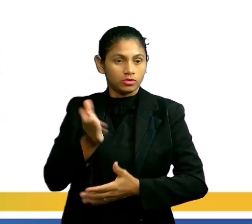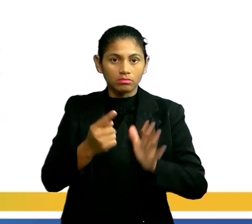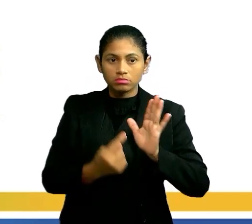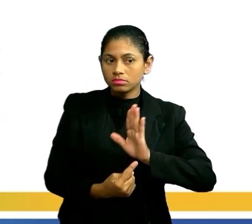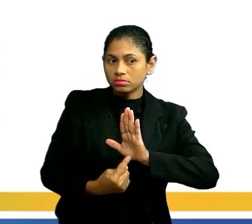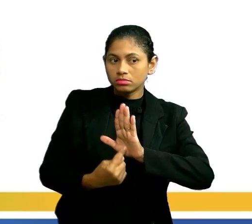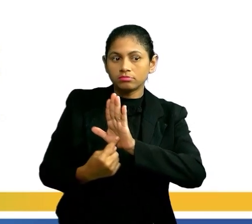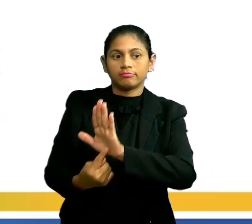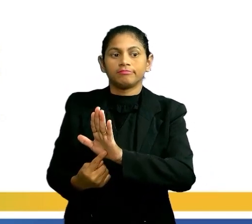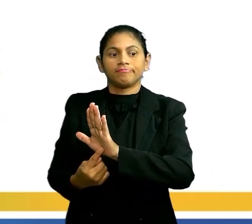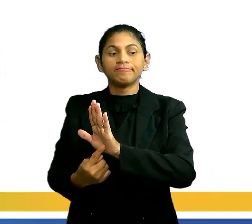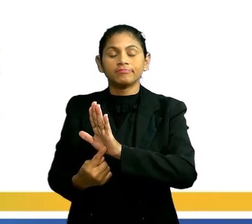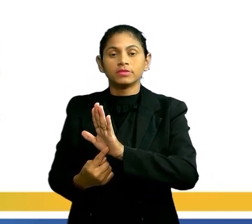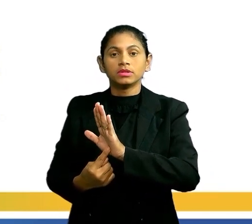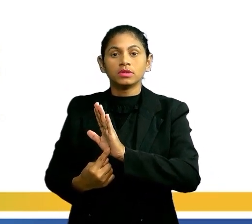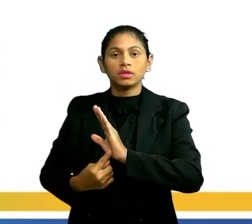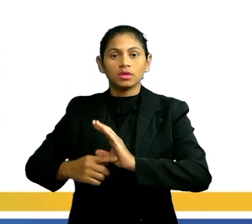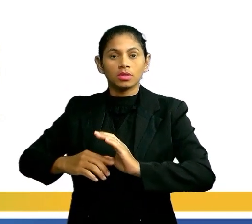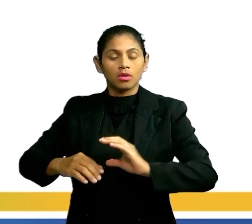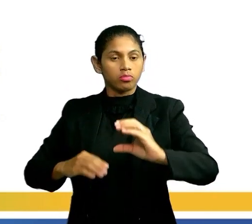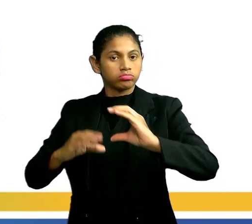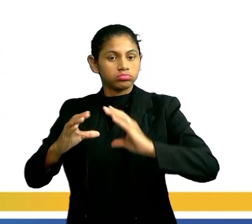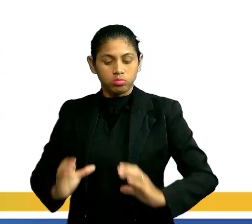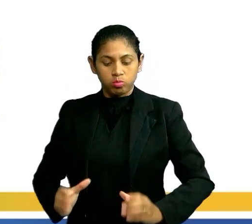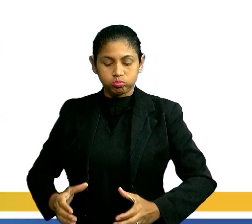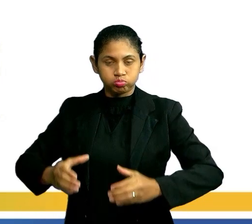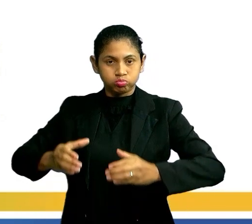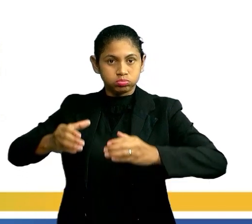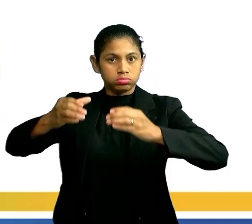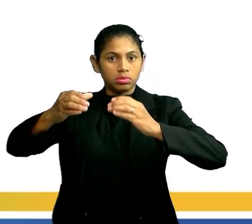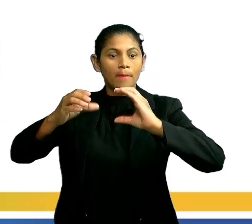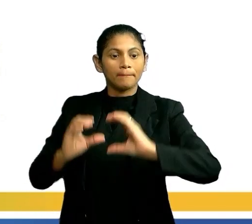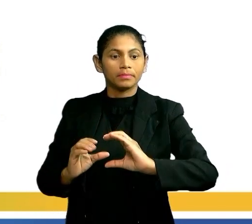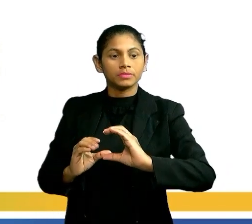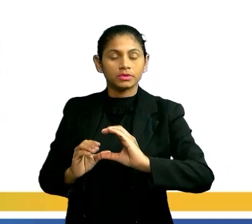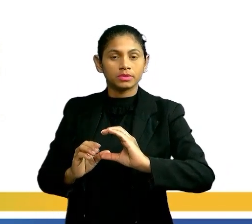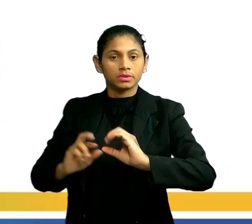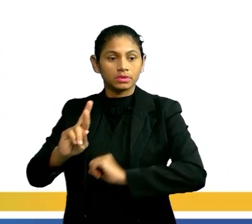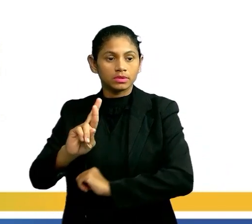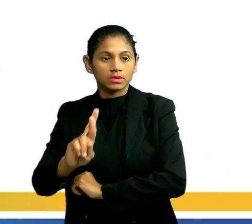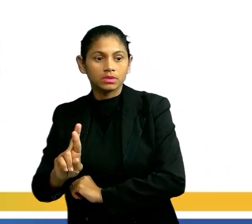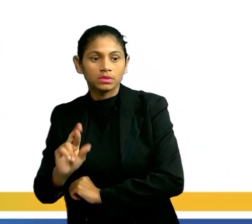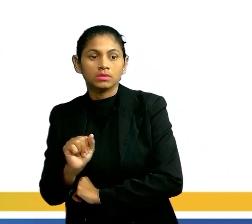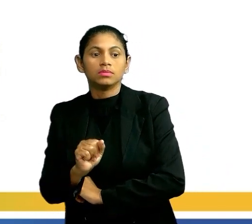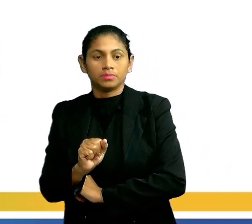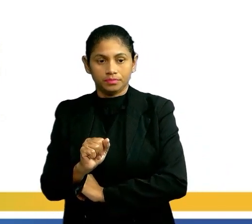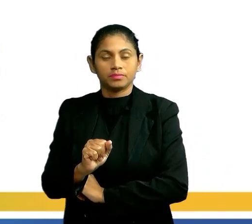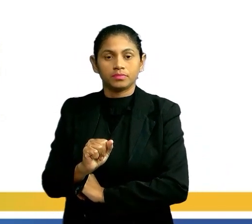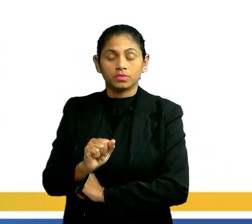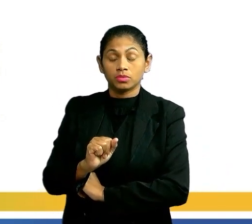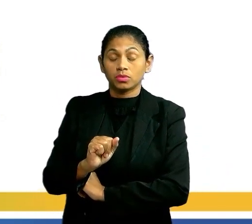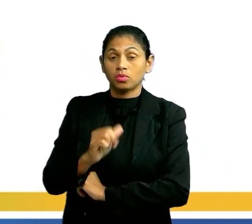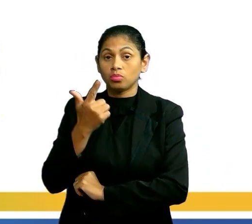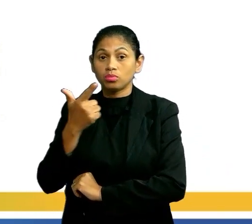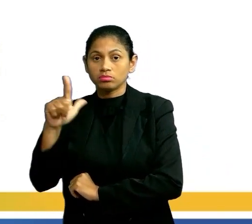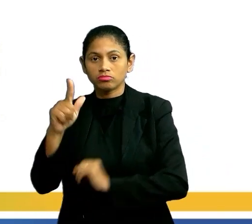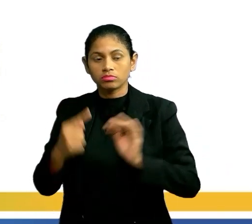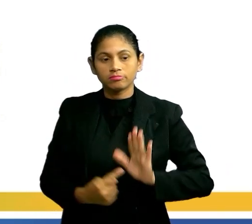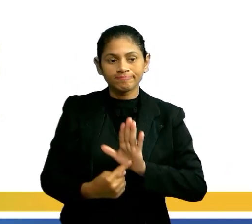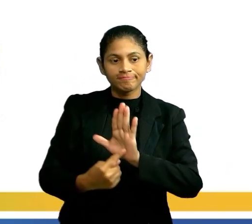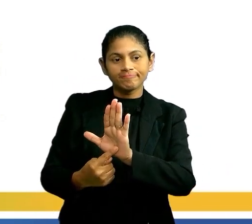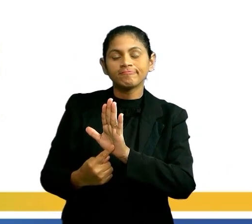de centro C e raio R, presente na definição do cilindro, e o outro é formado por todas as extremidades dos